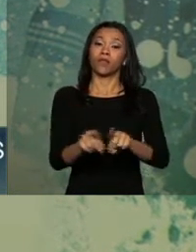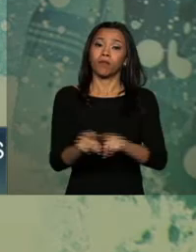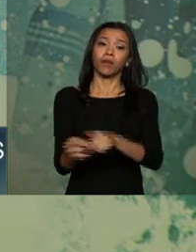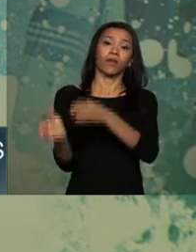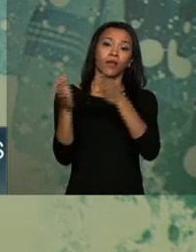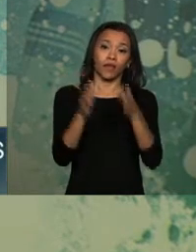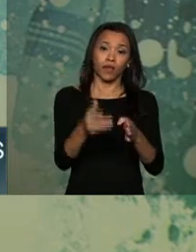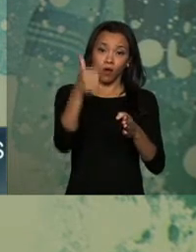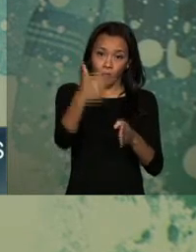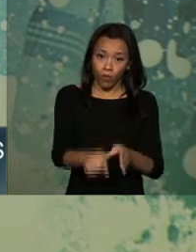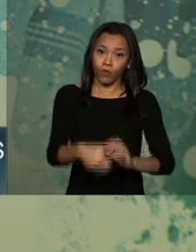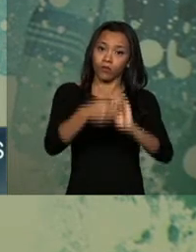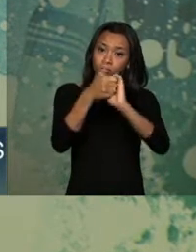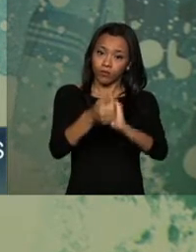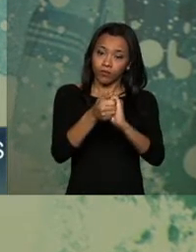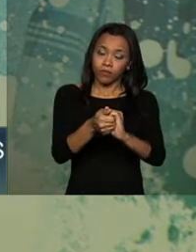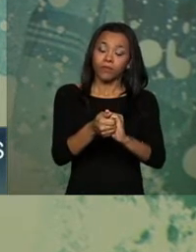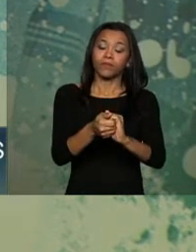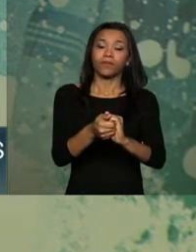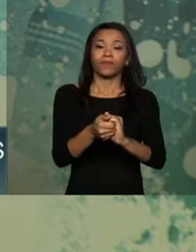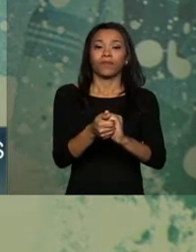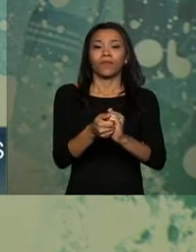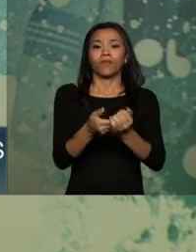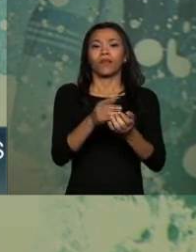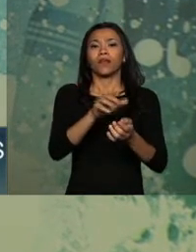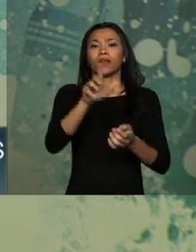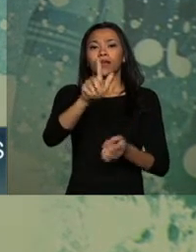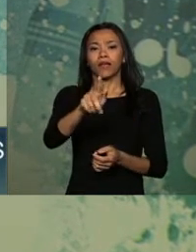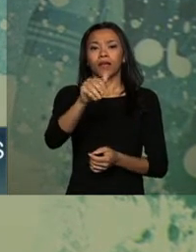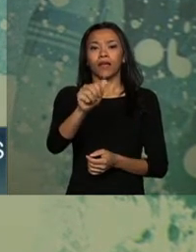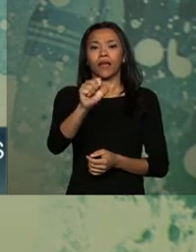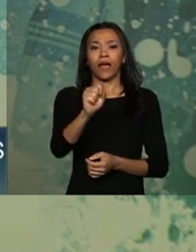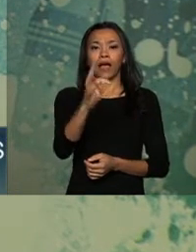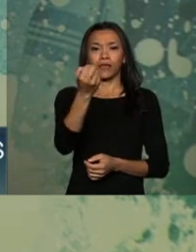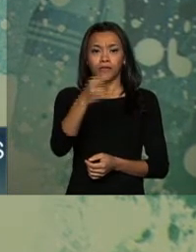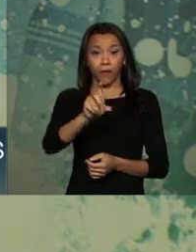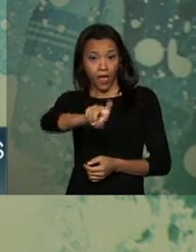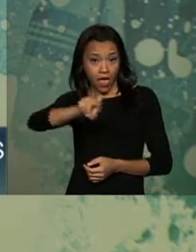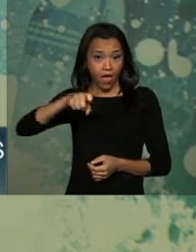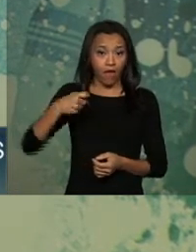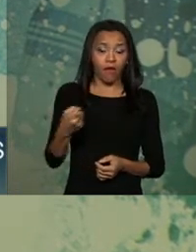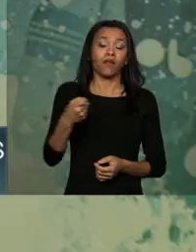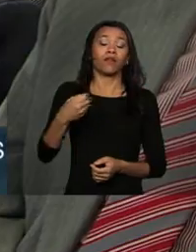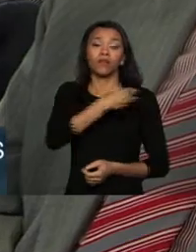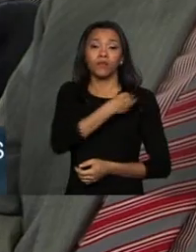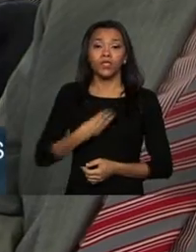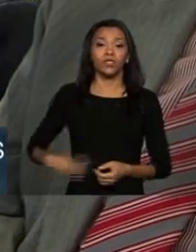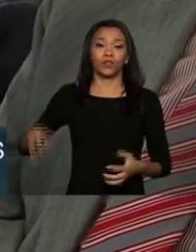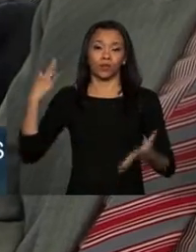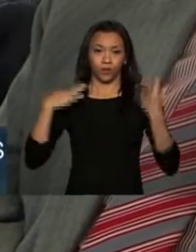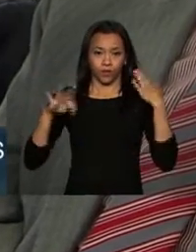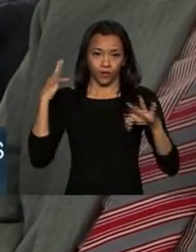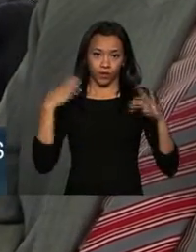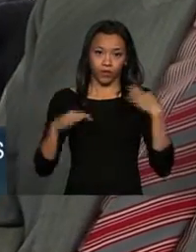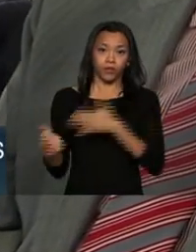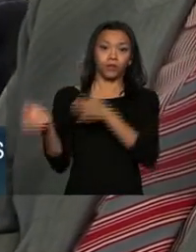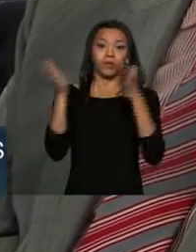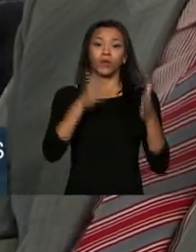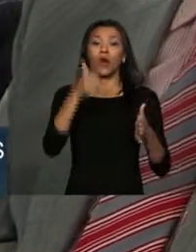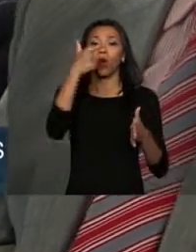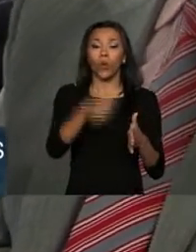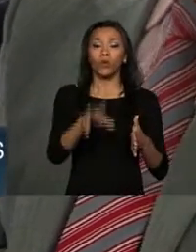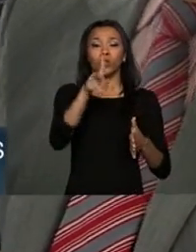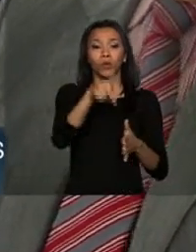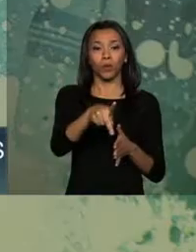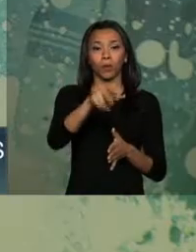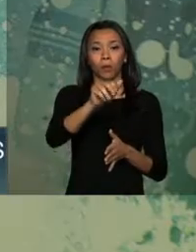Gabinete de Segurança Institucional, meu caro Gastão Vieira, ex-ministro do Turismo, meu companheiro Zé Paulo